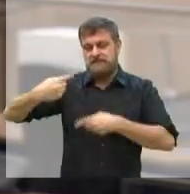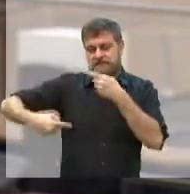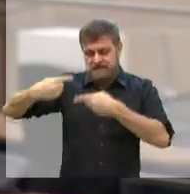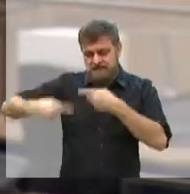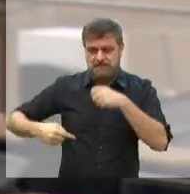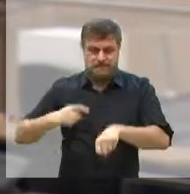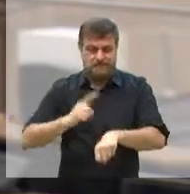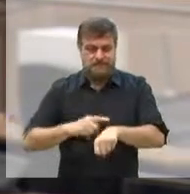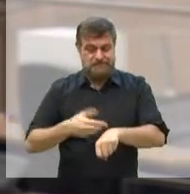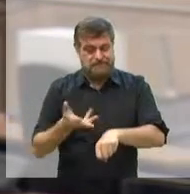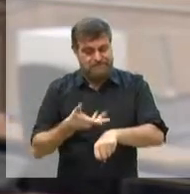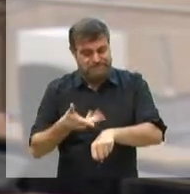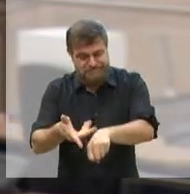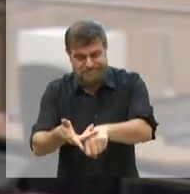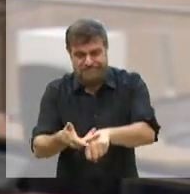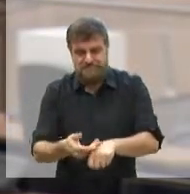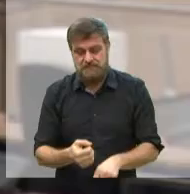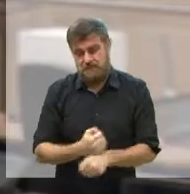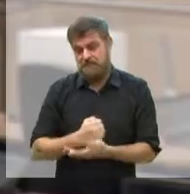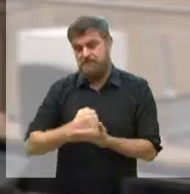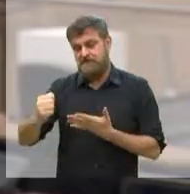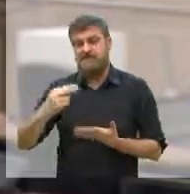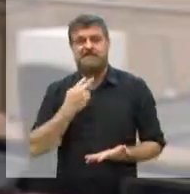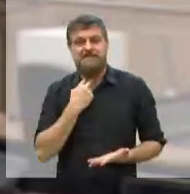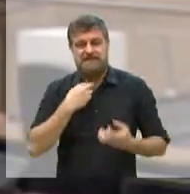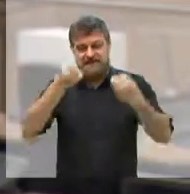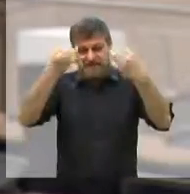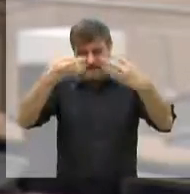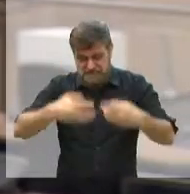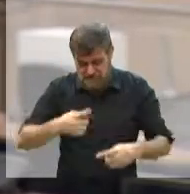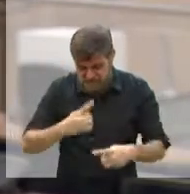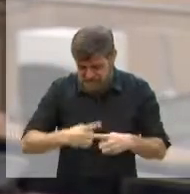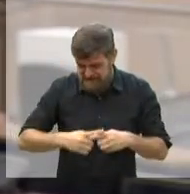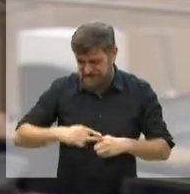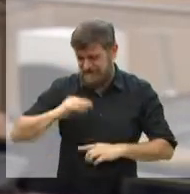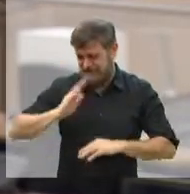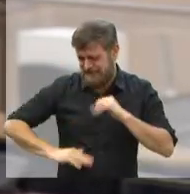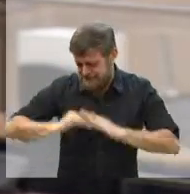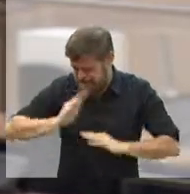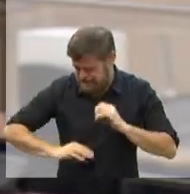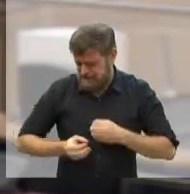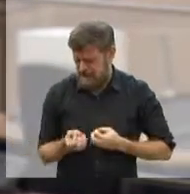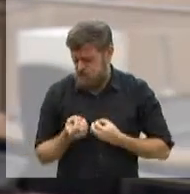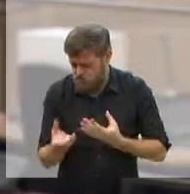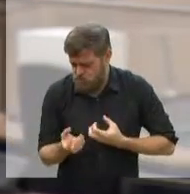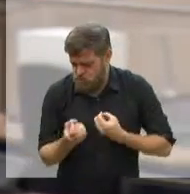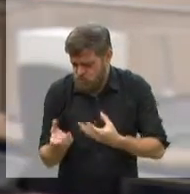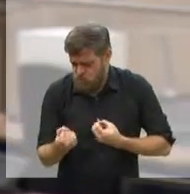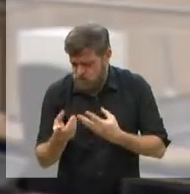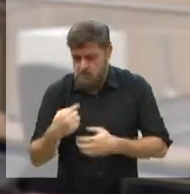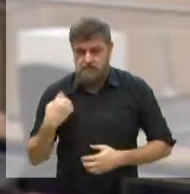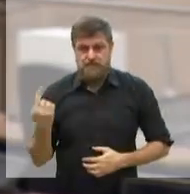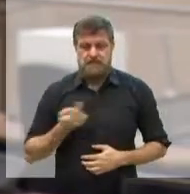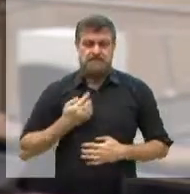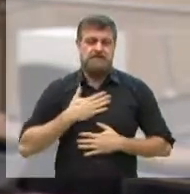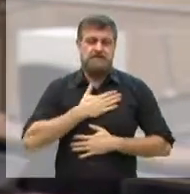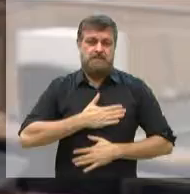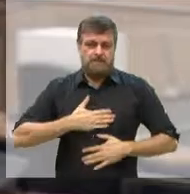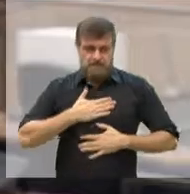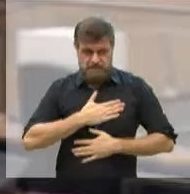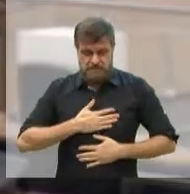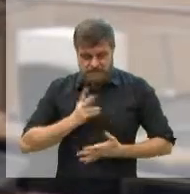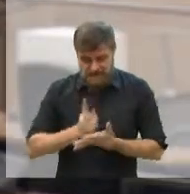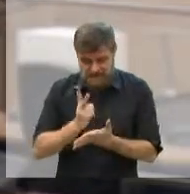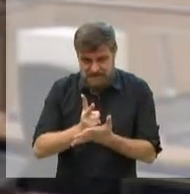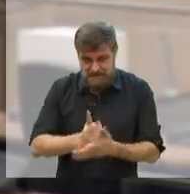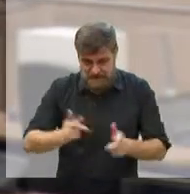o tempo muitas vezes é exíguo em função da grande quantidade de informações, mas para nós é um grande privilégio e